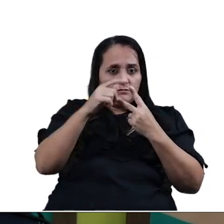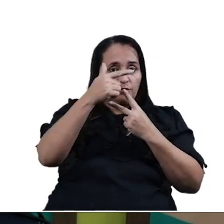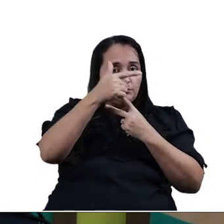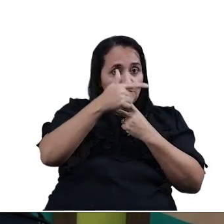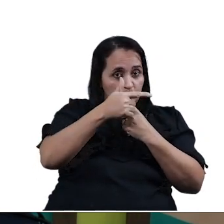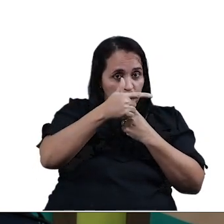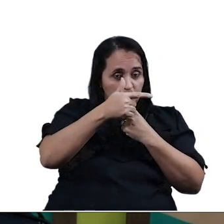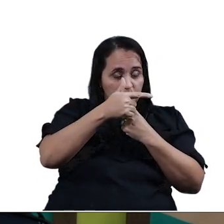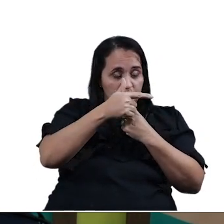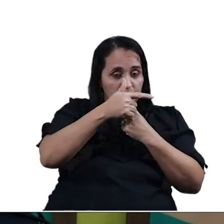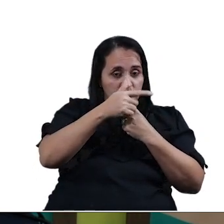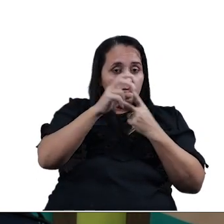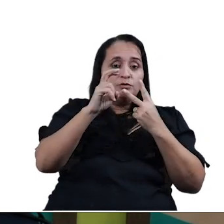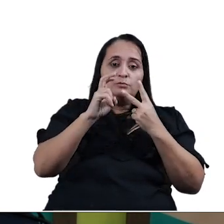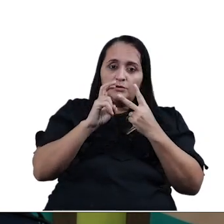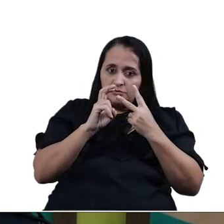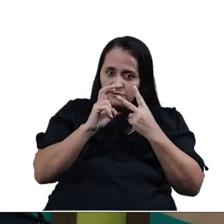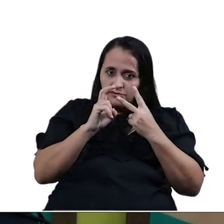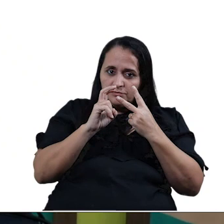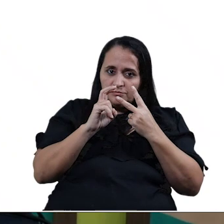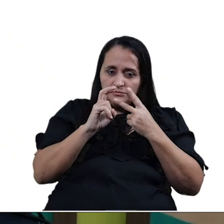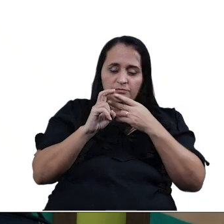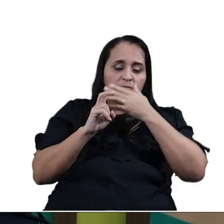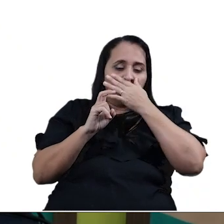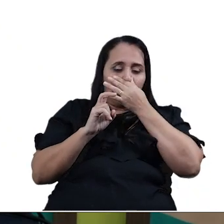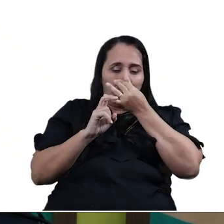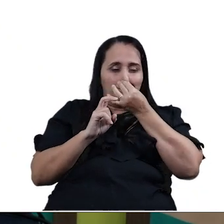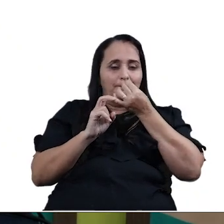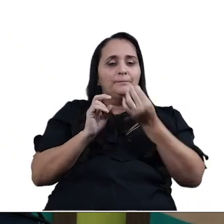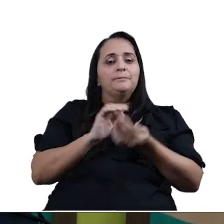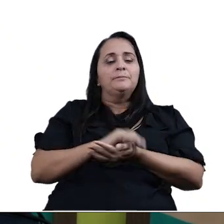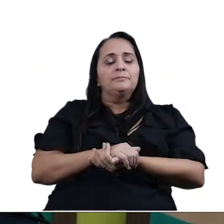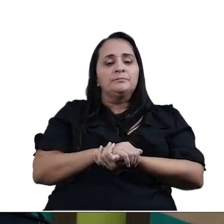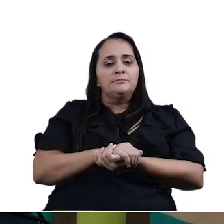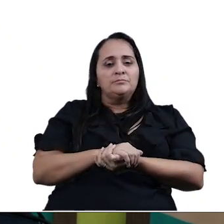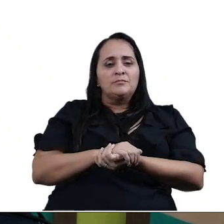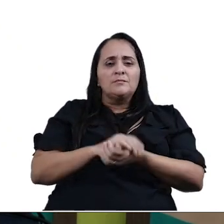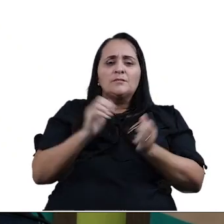Tem o número 2 e o número 5, 2 algarismos.